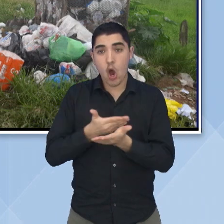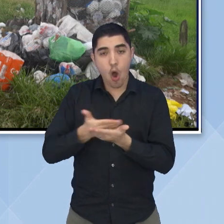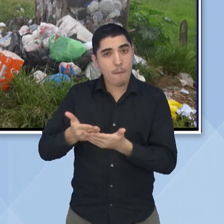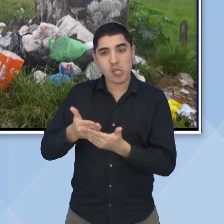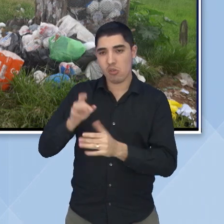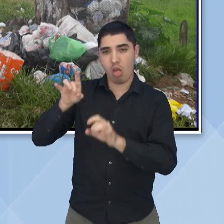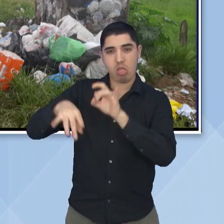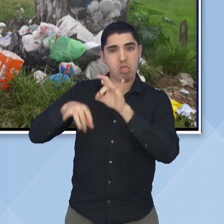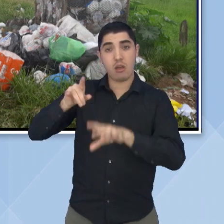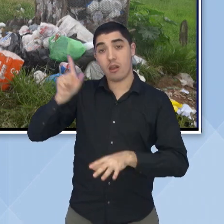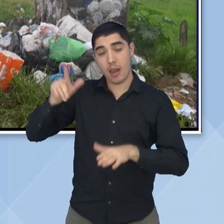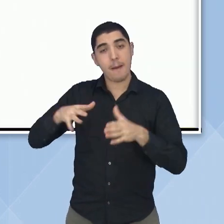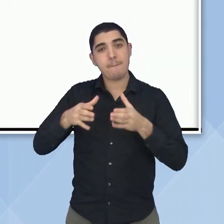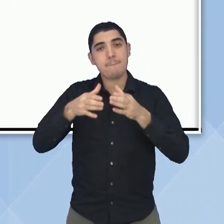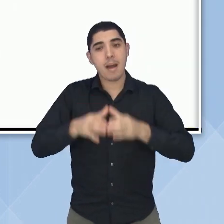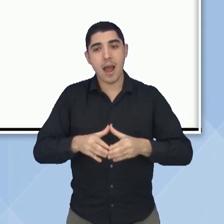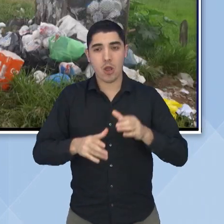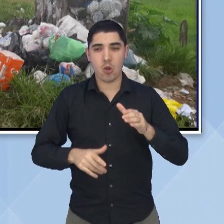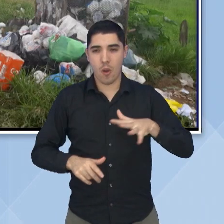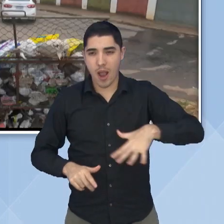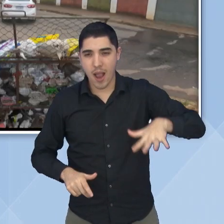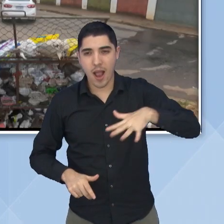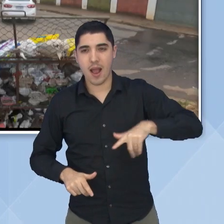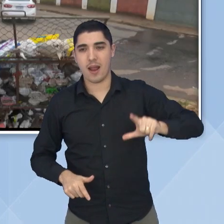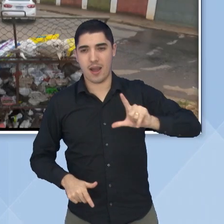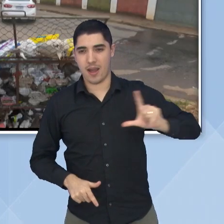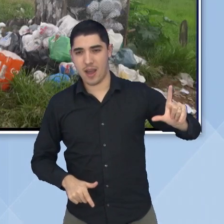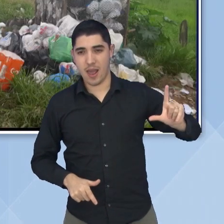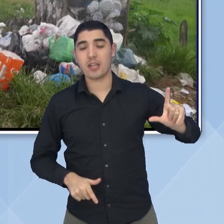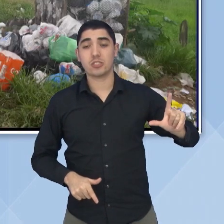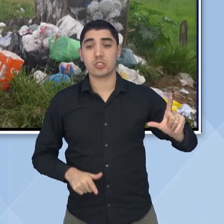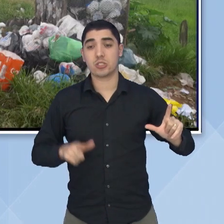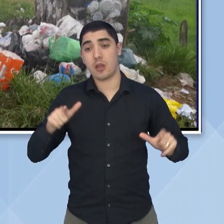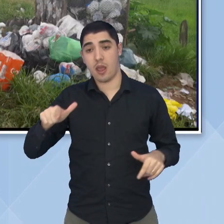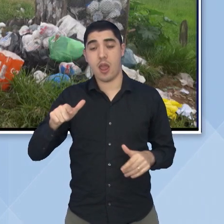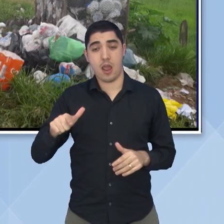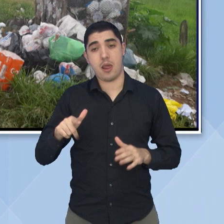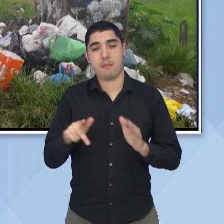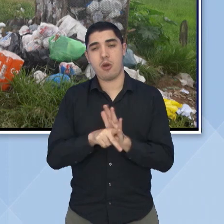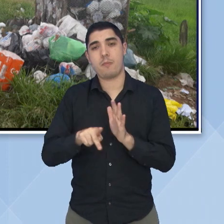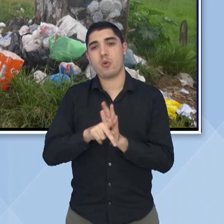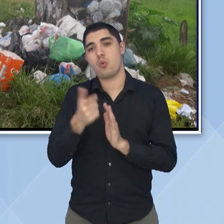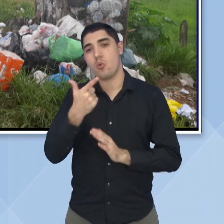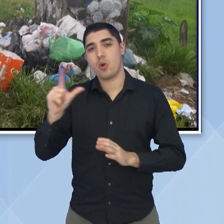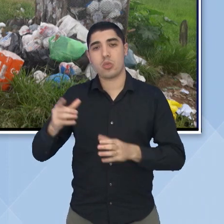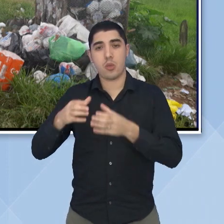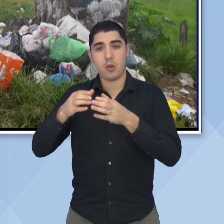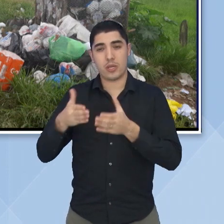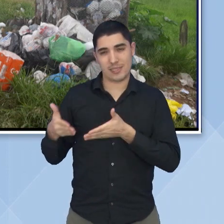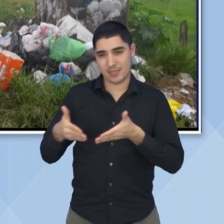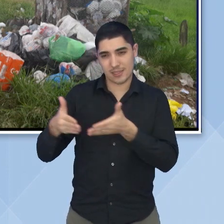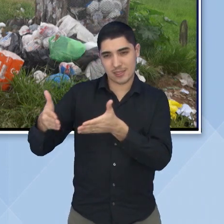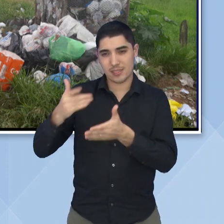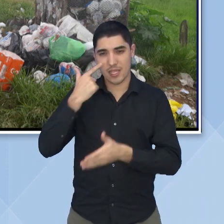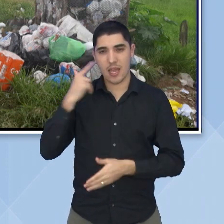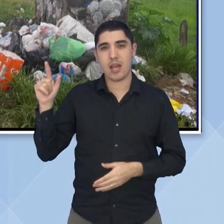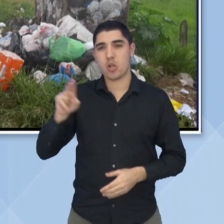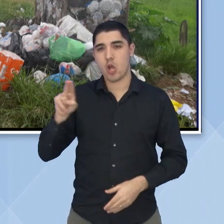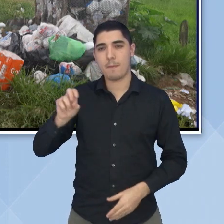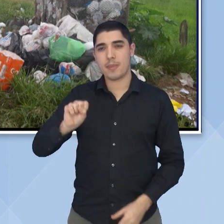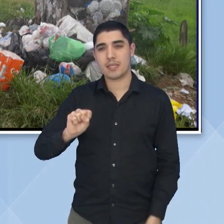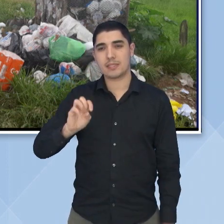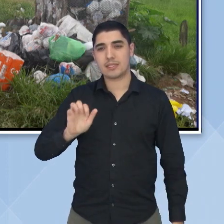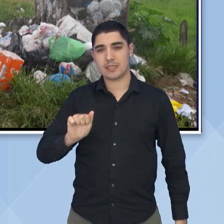lá na região leste. Isso daqui é a Estrada Municipal Santo Antônio do Alto. Queria falar um pouquinho dessa estrada, que nós estamos